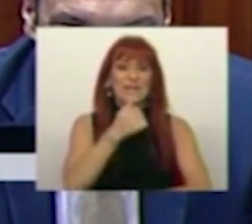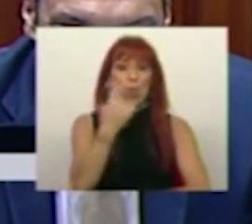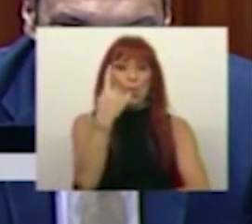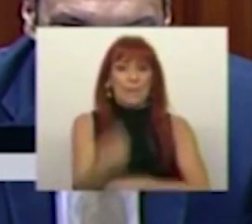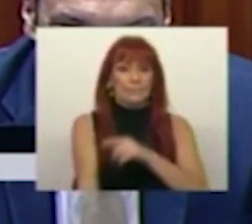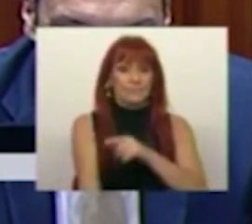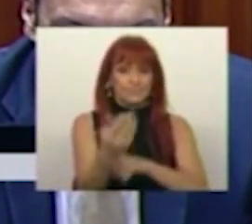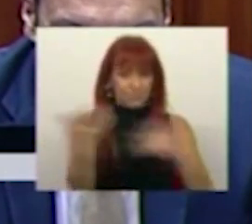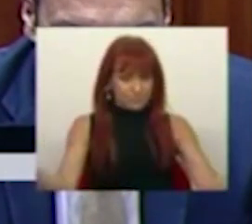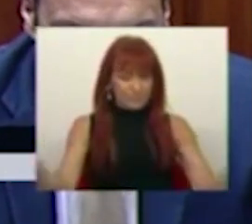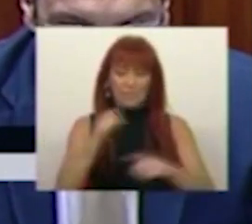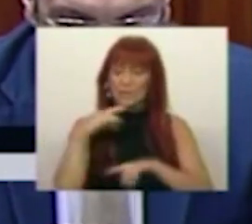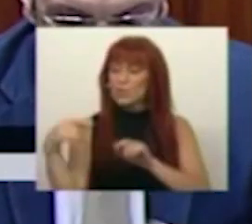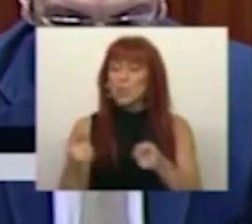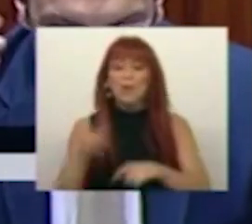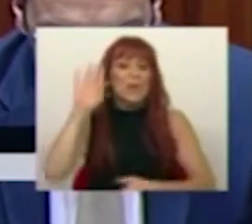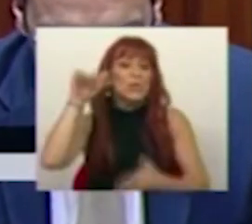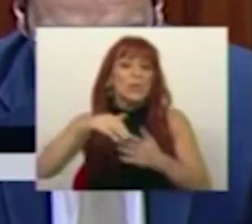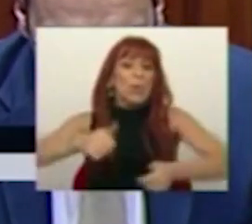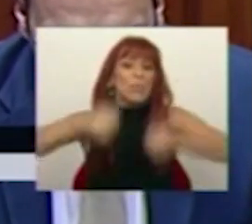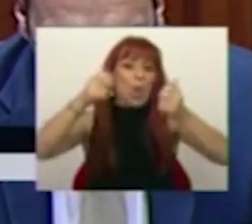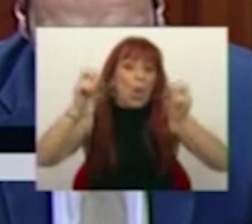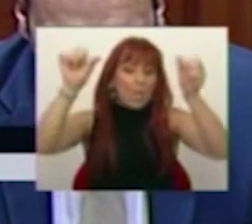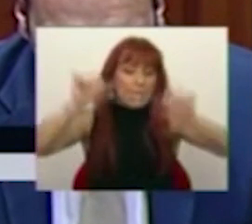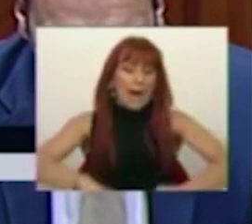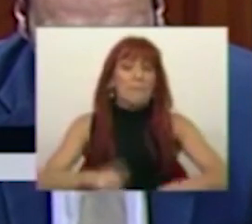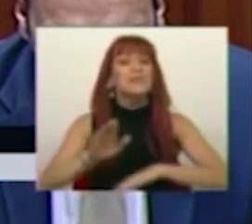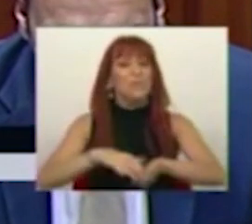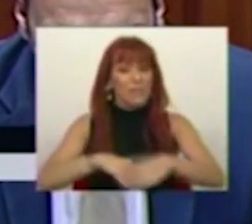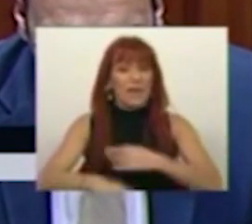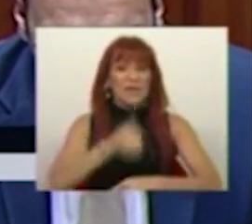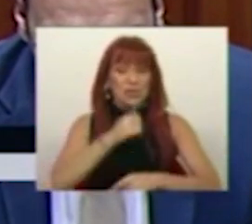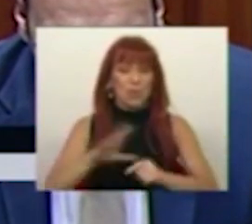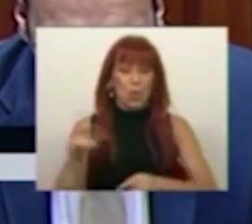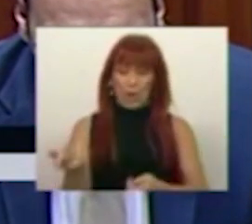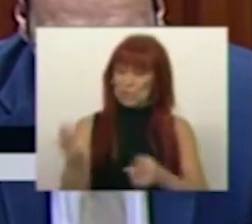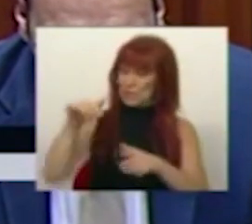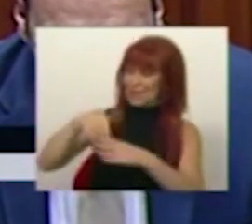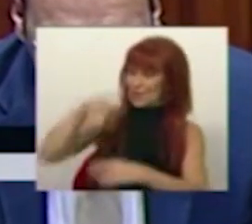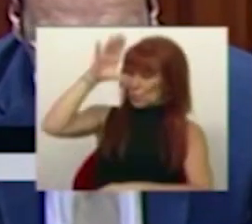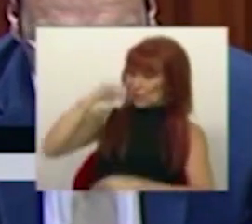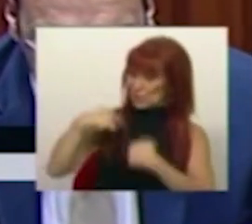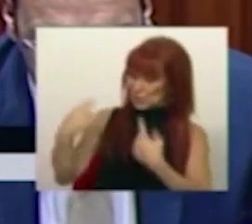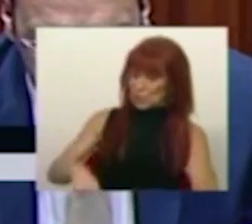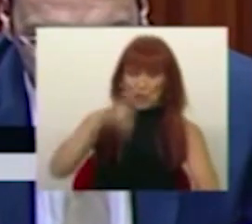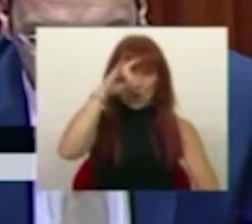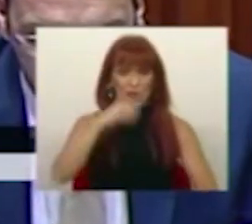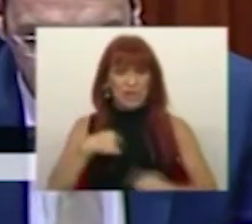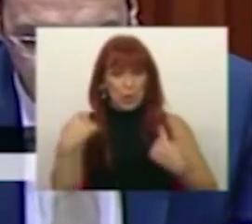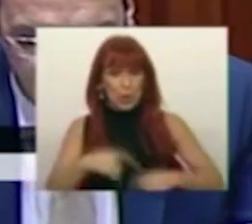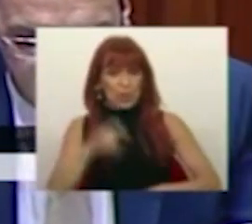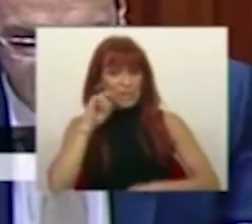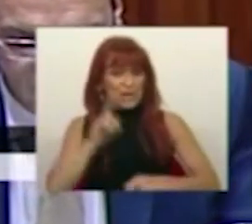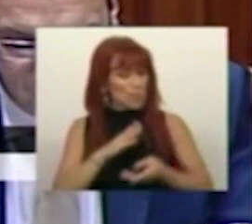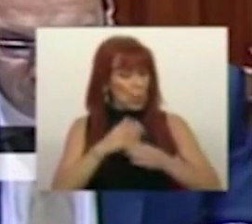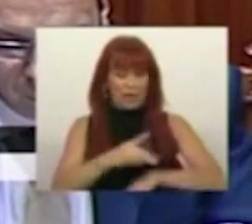decisão. Podemos discutir se a solução foi boa ou má, mas foi tomada. Quando chegámos ao governo, recorda-se, eu tinha